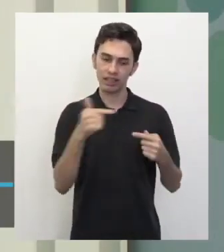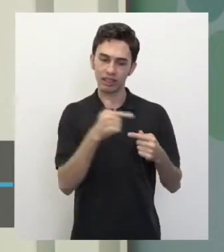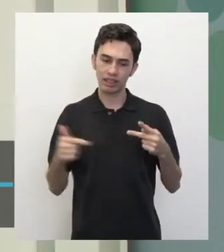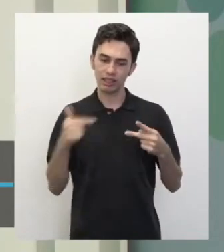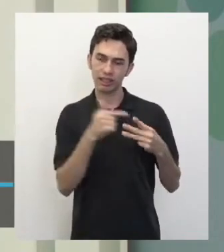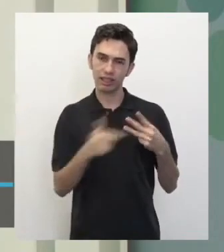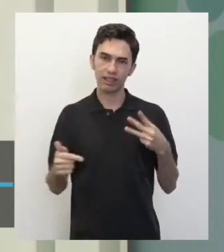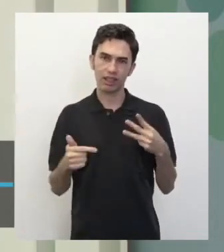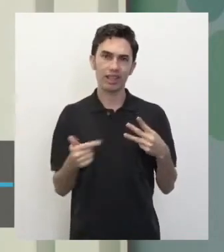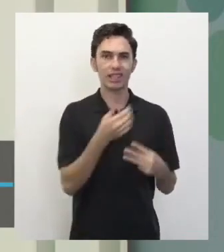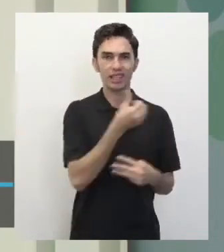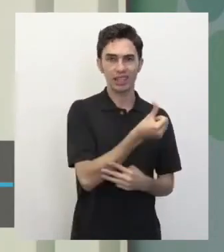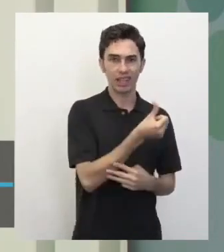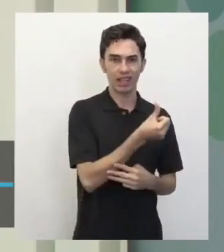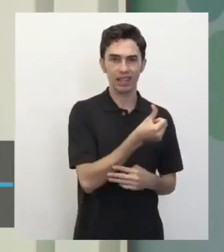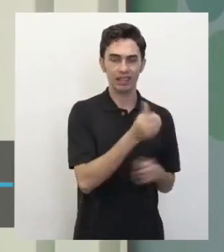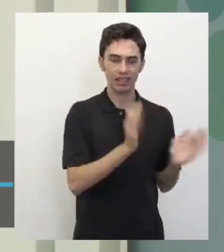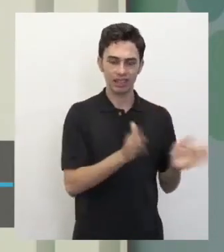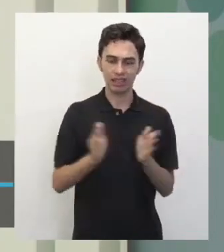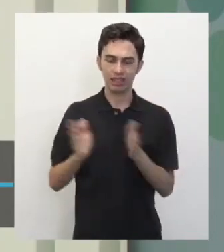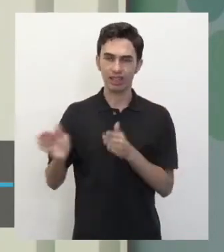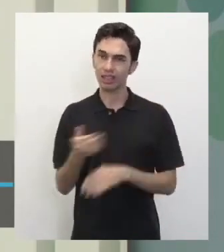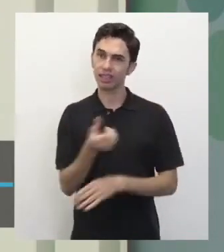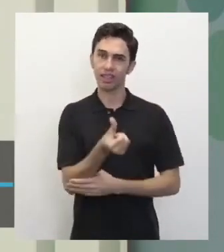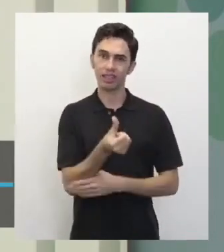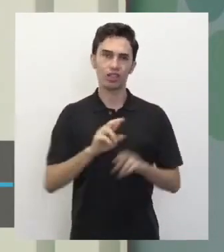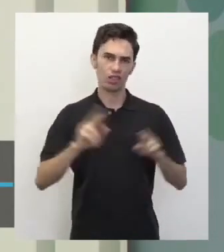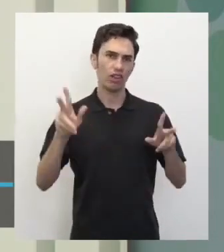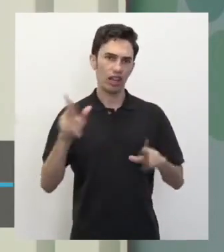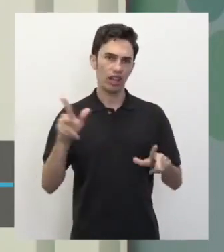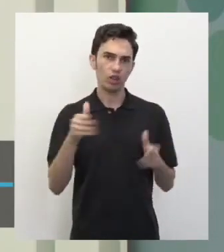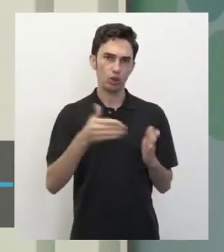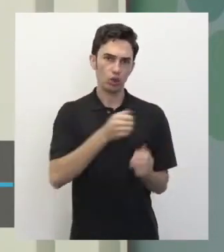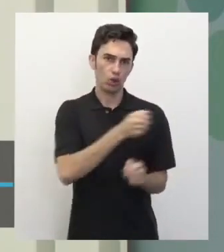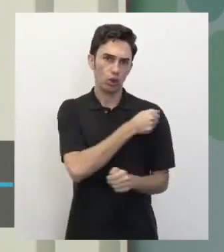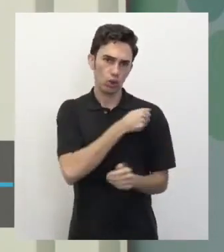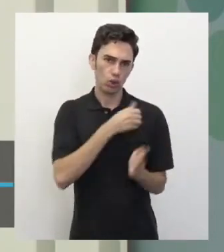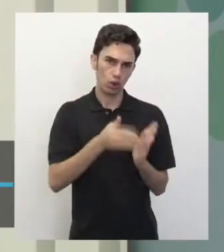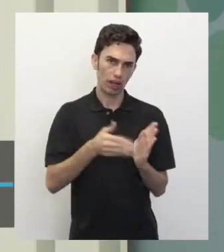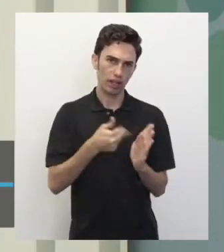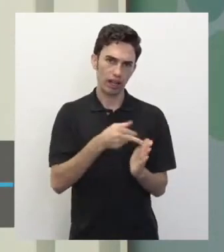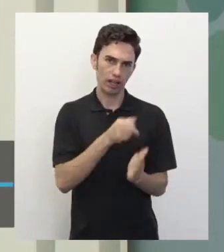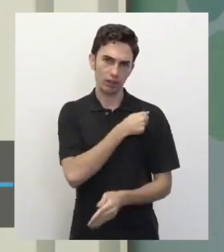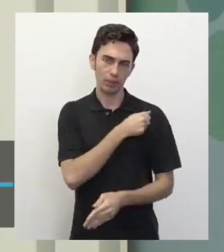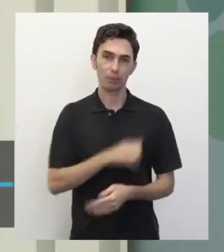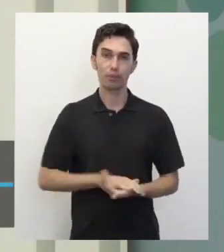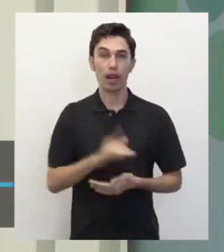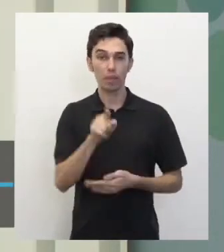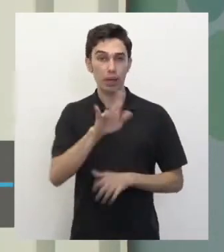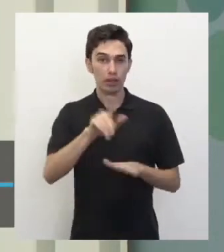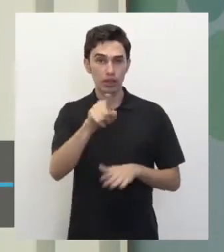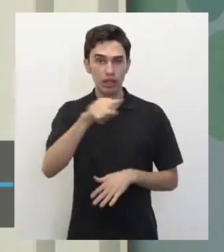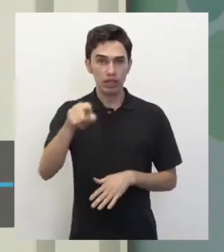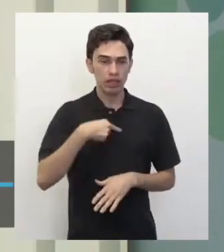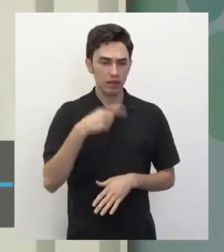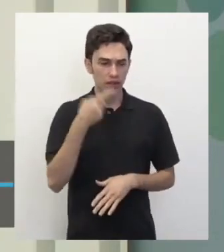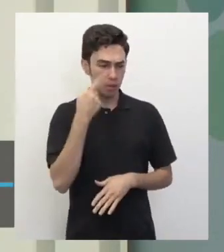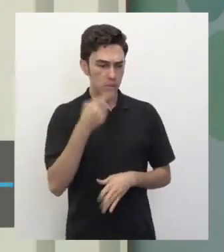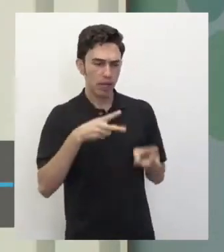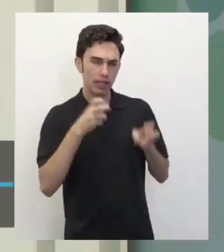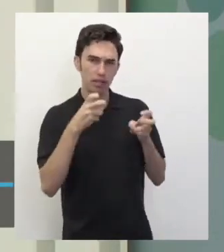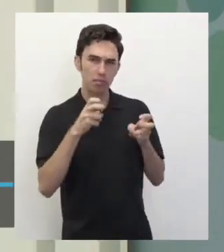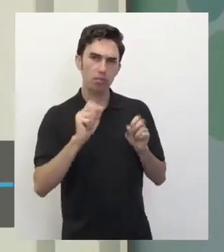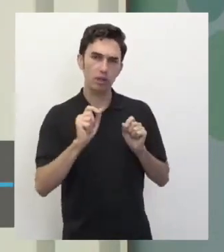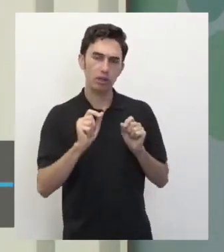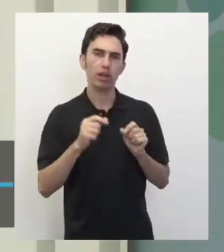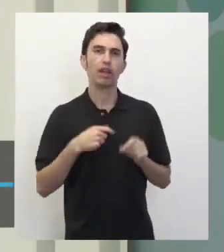nós daremos aqui 2 aulas em uma aula só. Não vai ser corrido, vai ser bem tranquilo. Vocês vão perceber que essas aulas com Aprender Sempre, elas